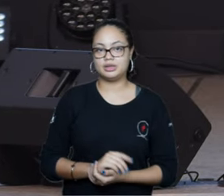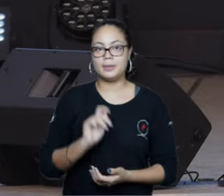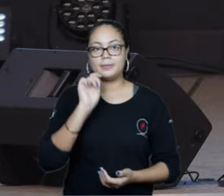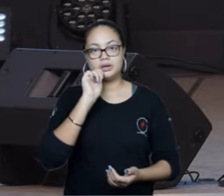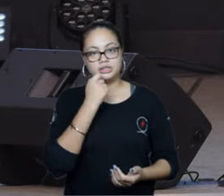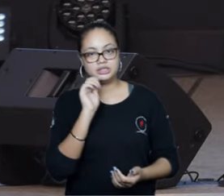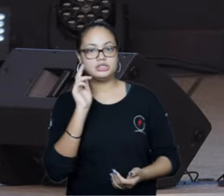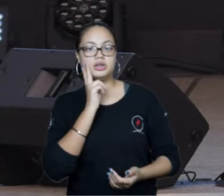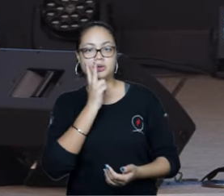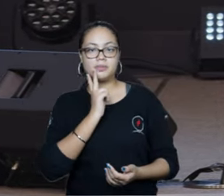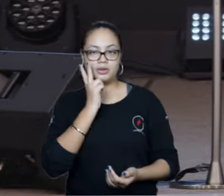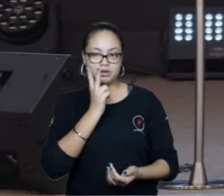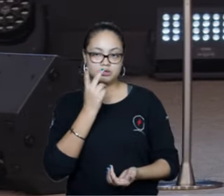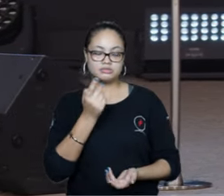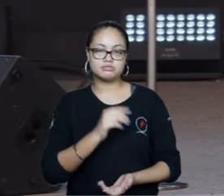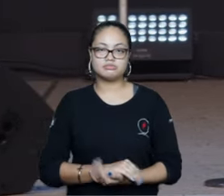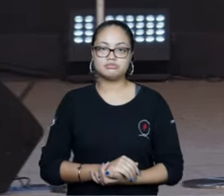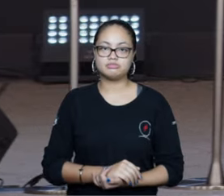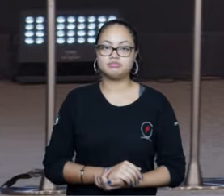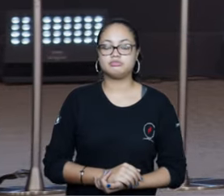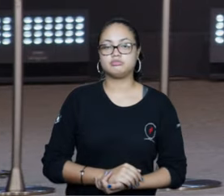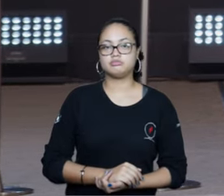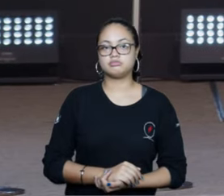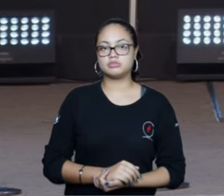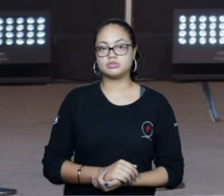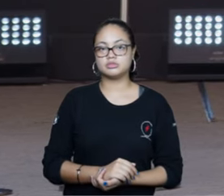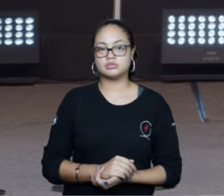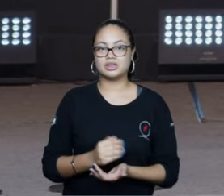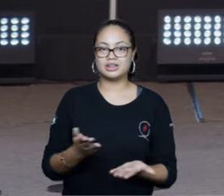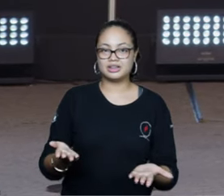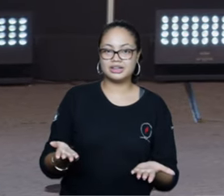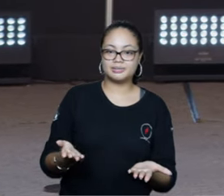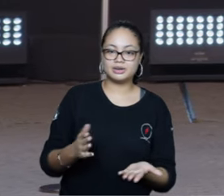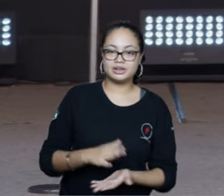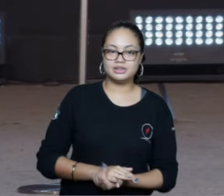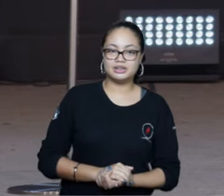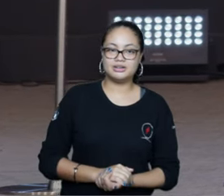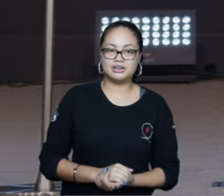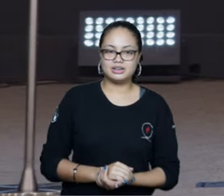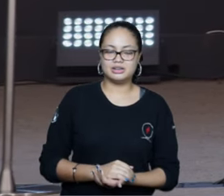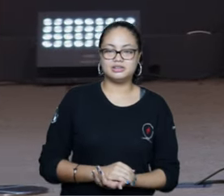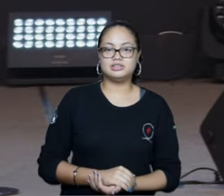pão ou a bandeja de vinho eu não me esqueço ele distribui assim